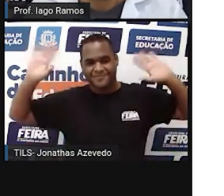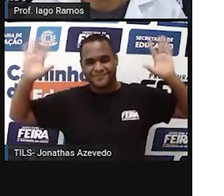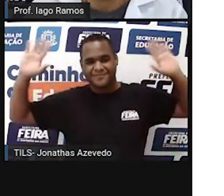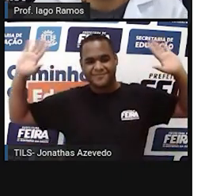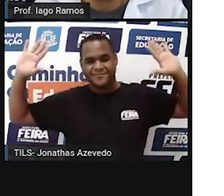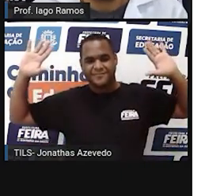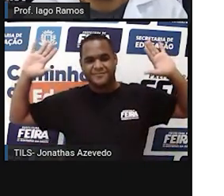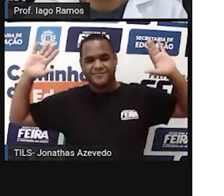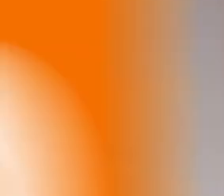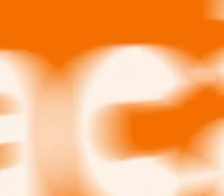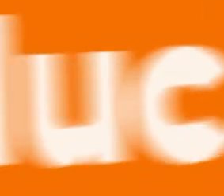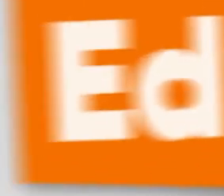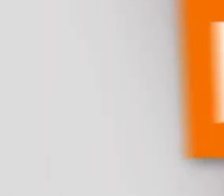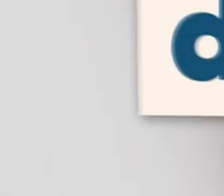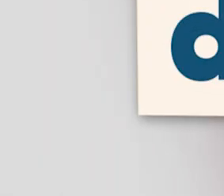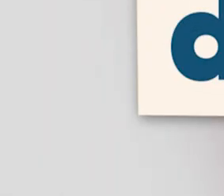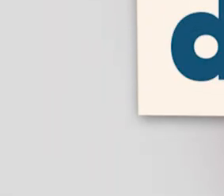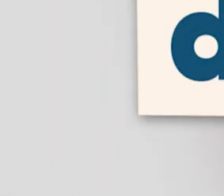Bye, bye.